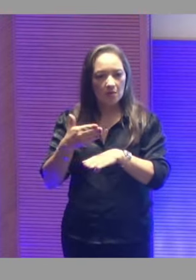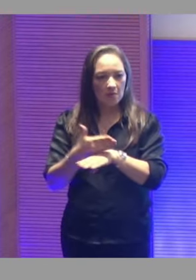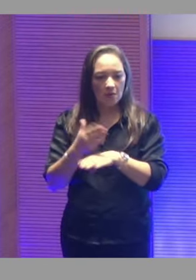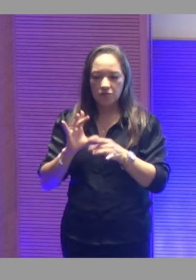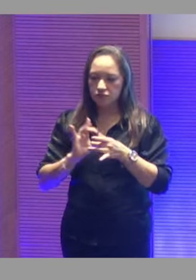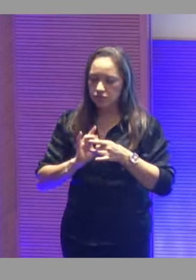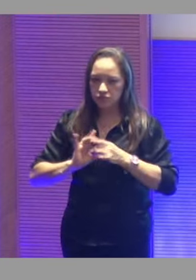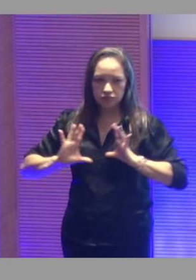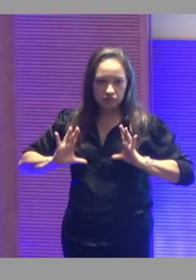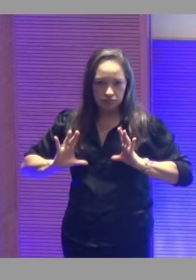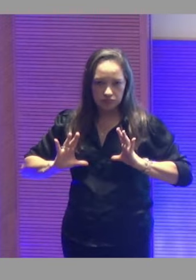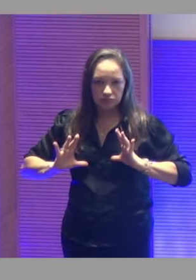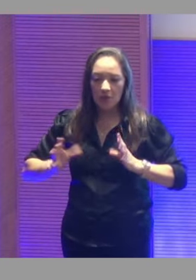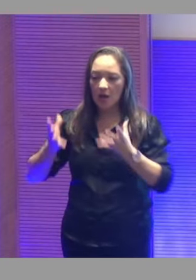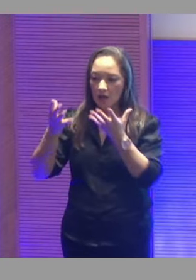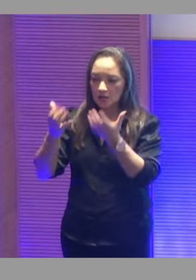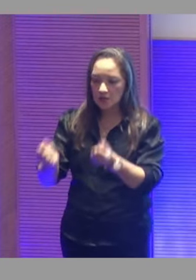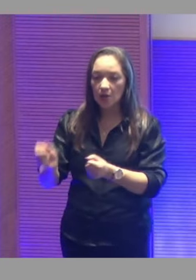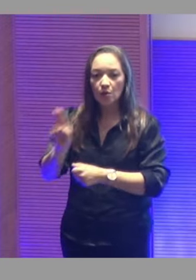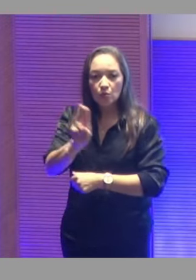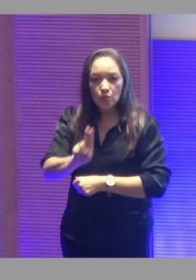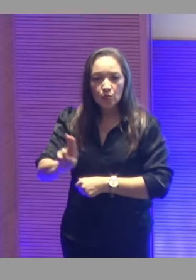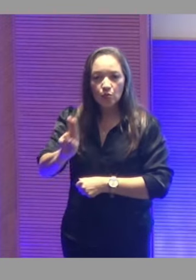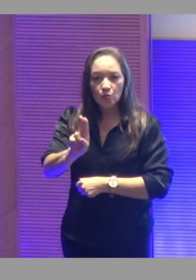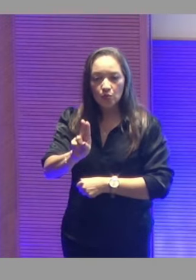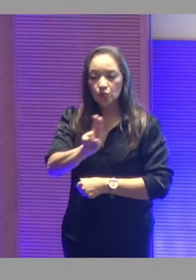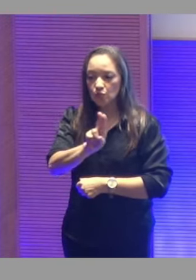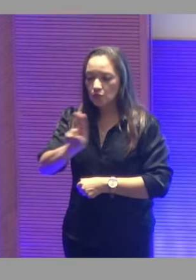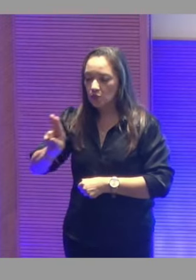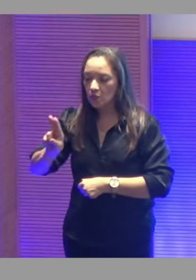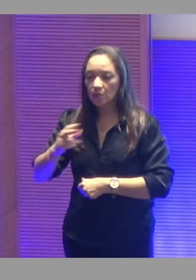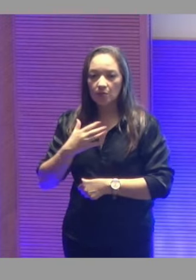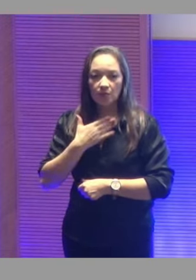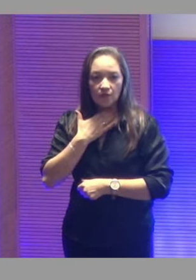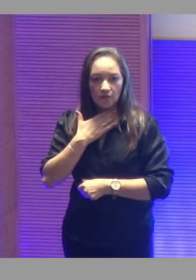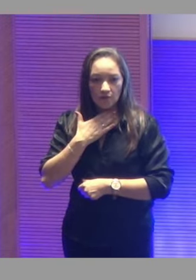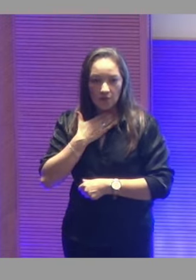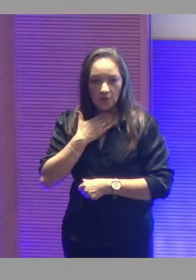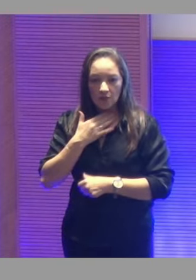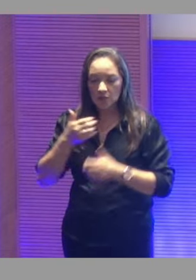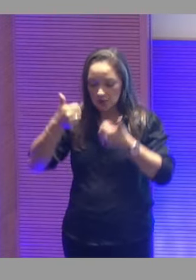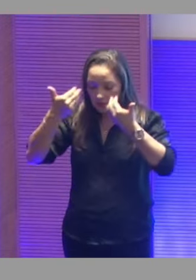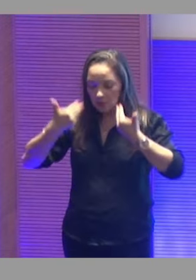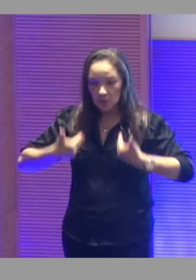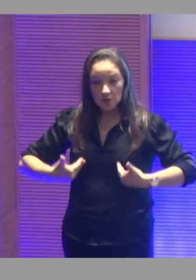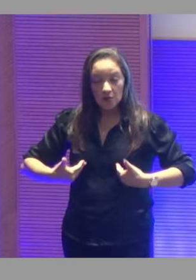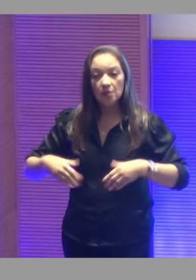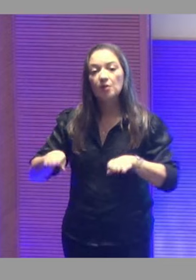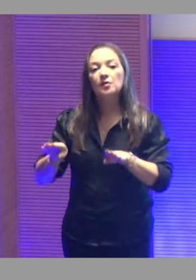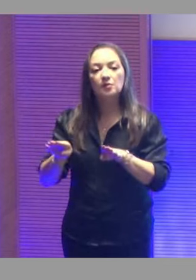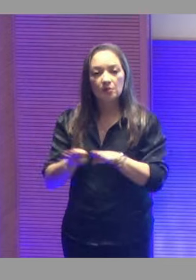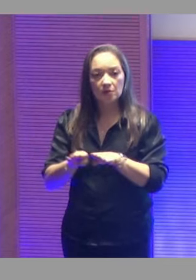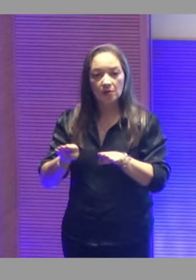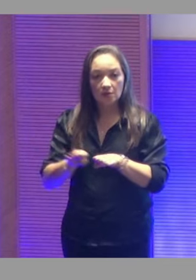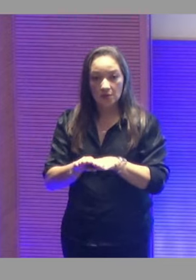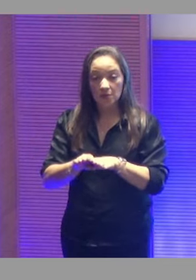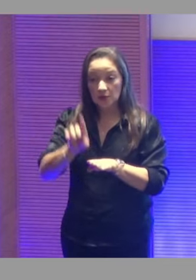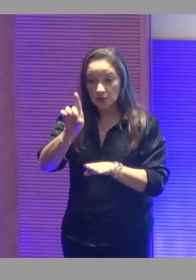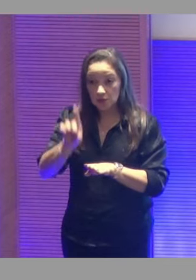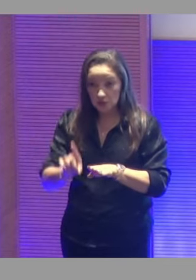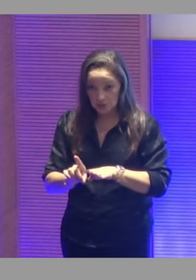e com isso autorizam o uso de seu nome voz e imagem além de ceder os direitos autorais patrimoniais relativos à sua